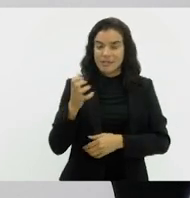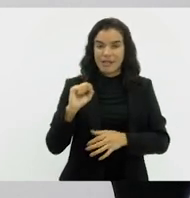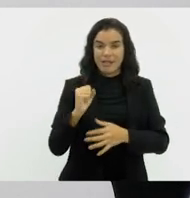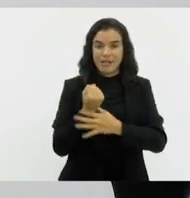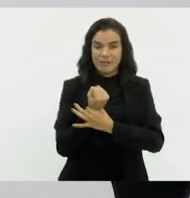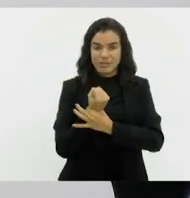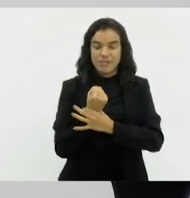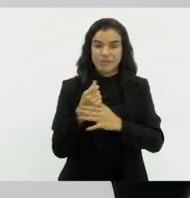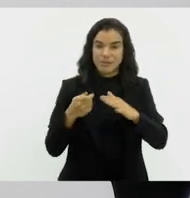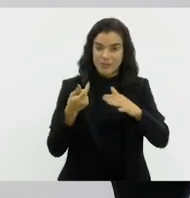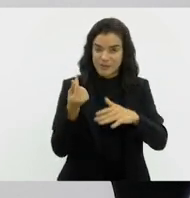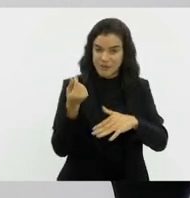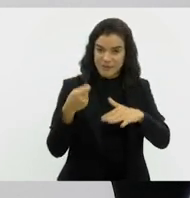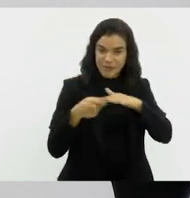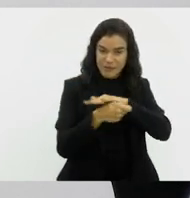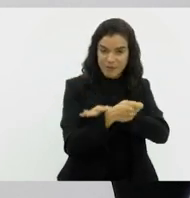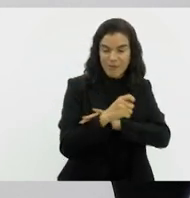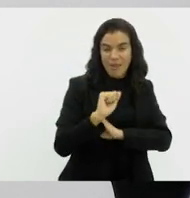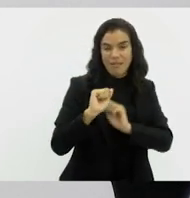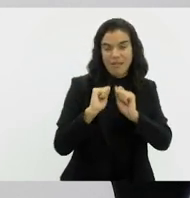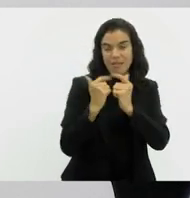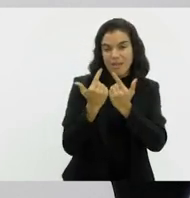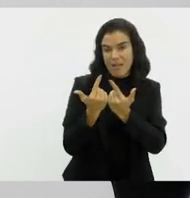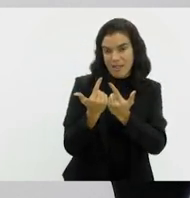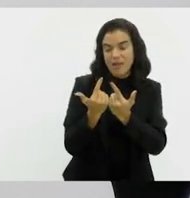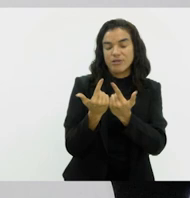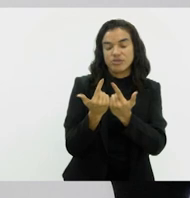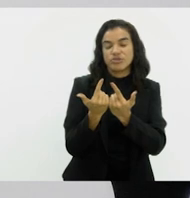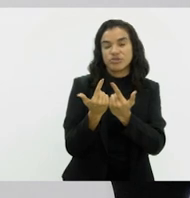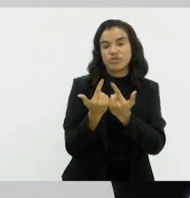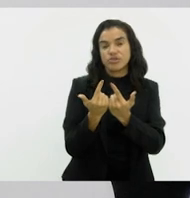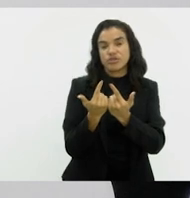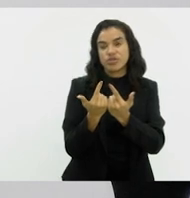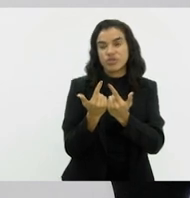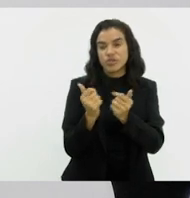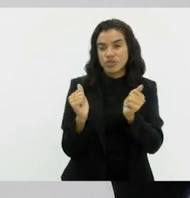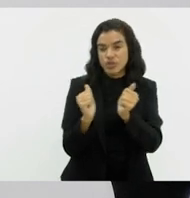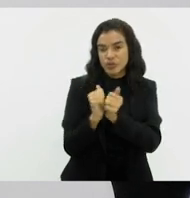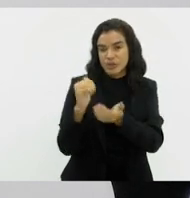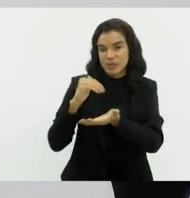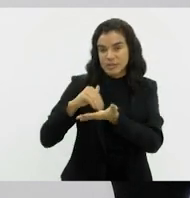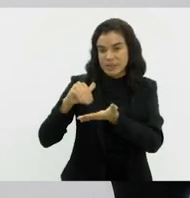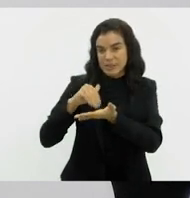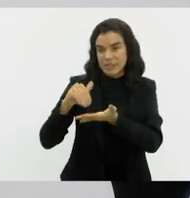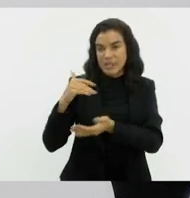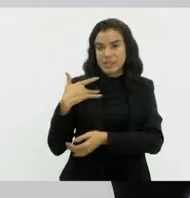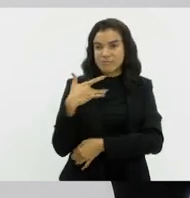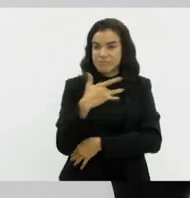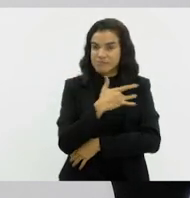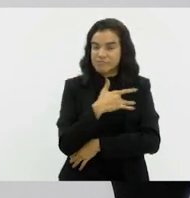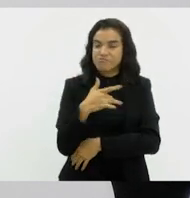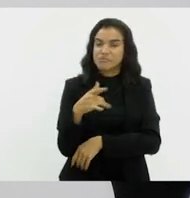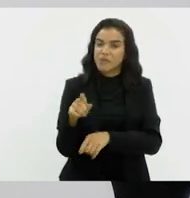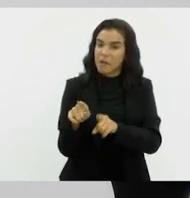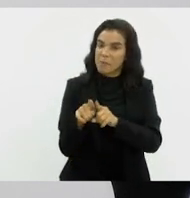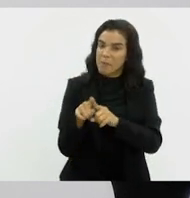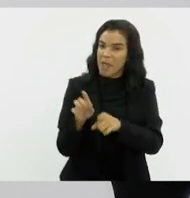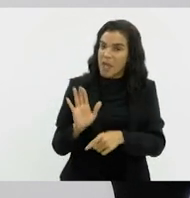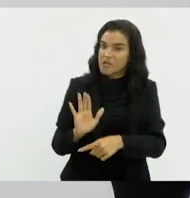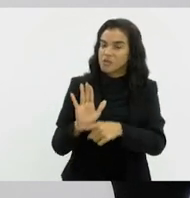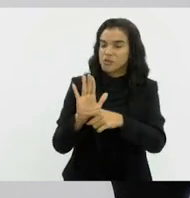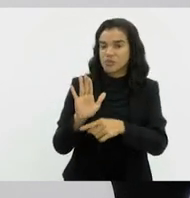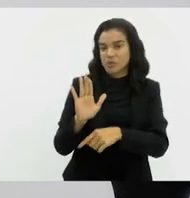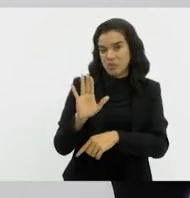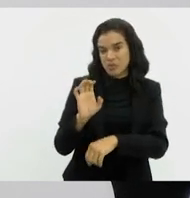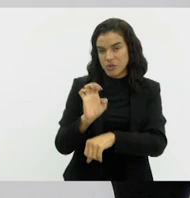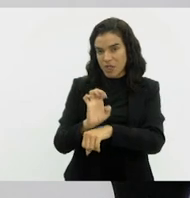que esse investimento da Alerge, de fato, junto à secretaria, traga resultados significativos, né, para o nosso Estado e